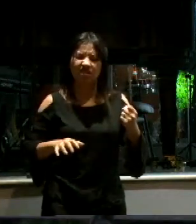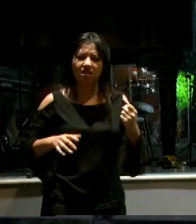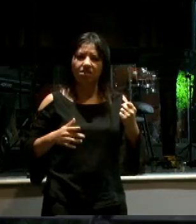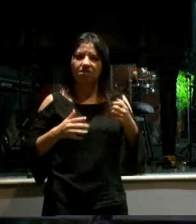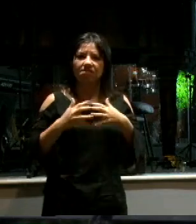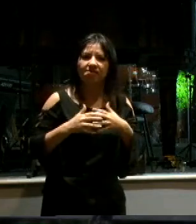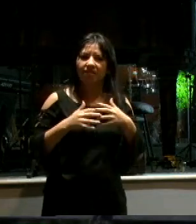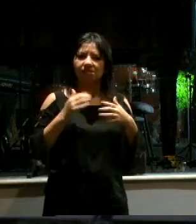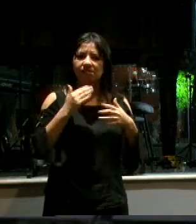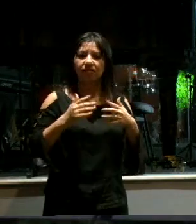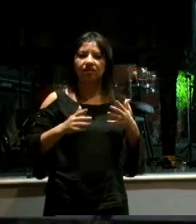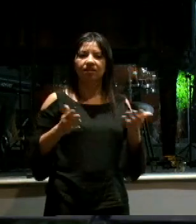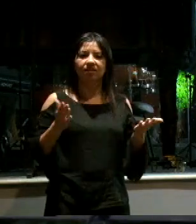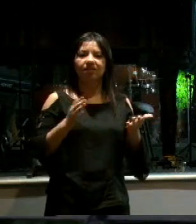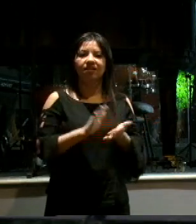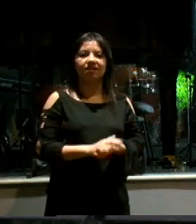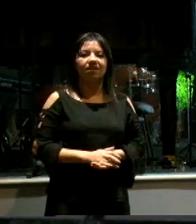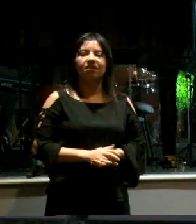quebra?